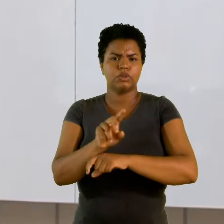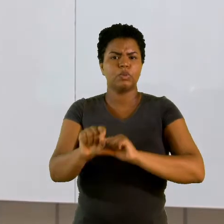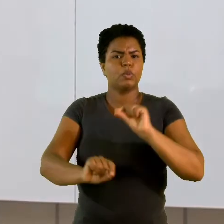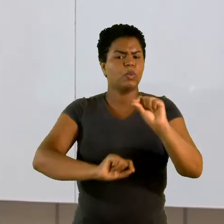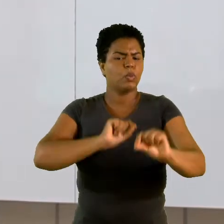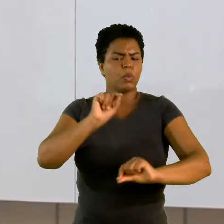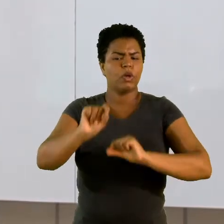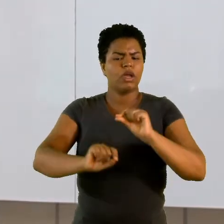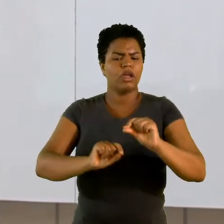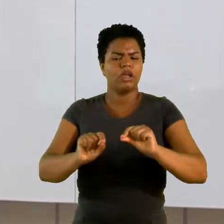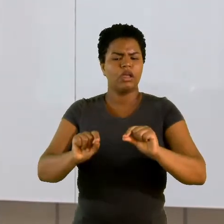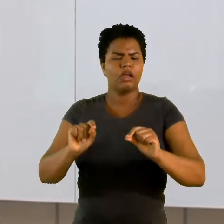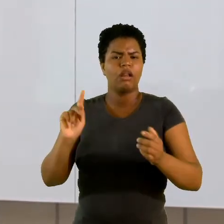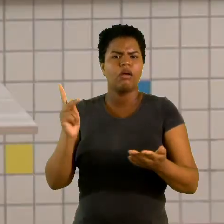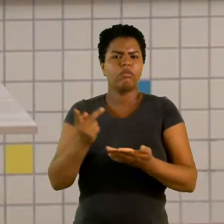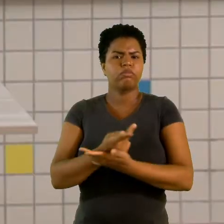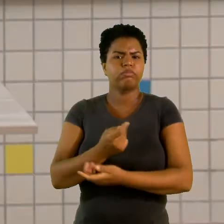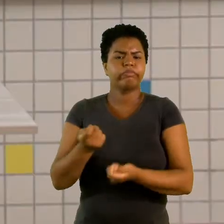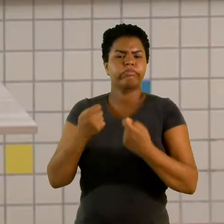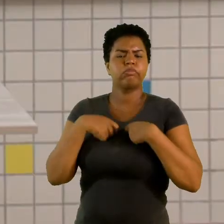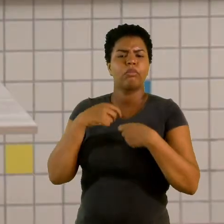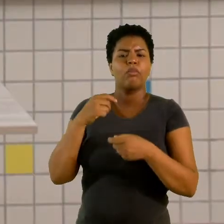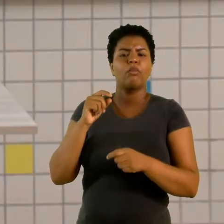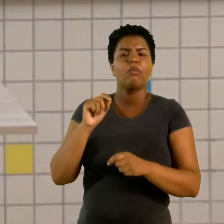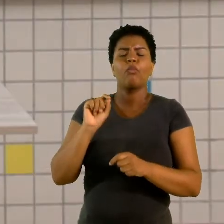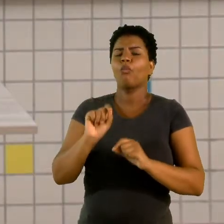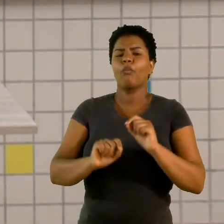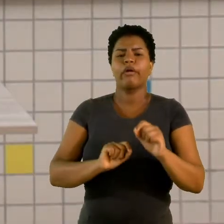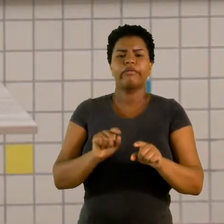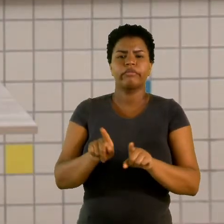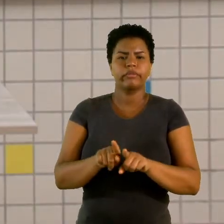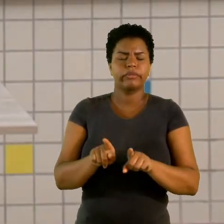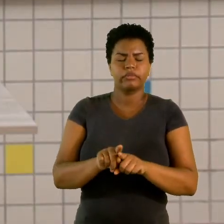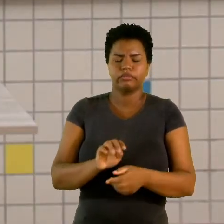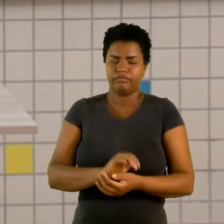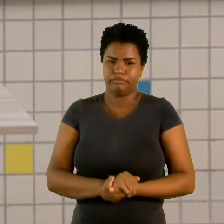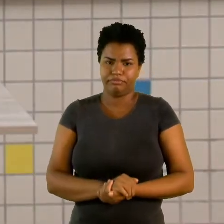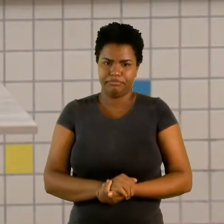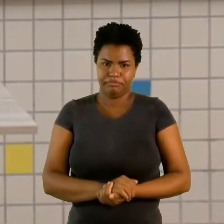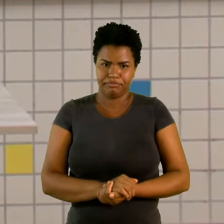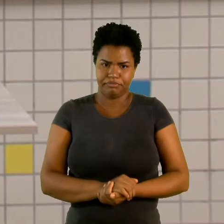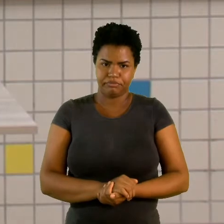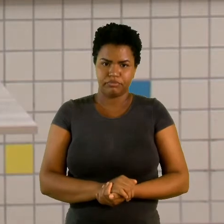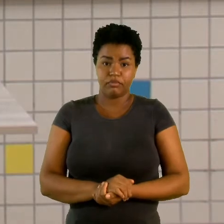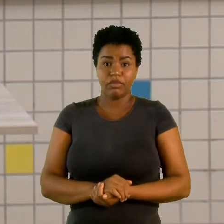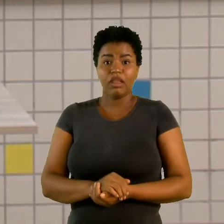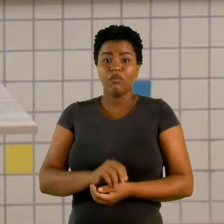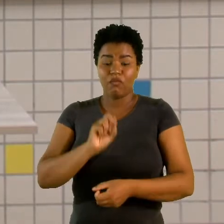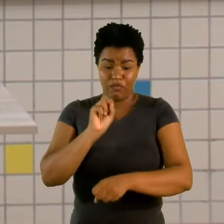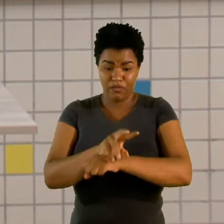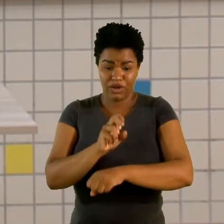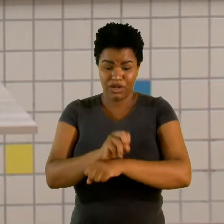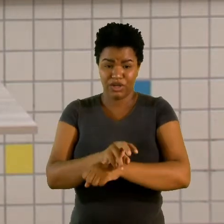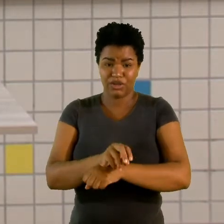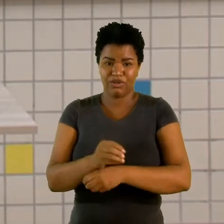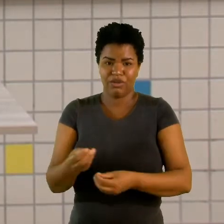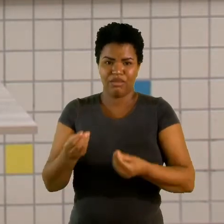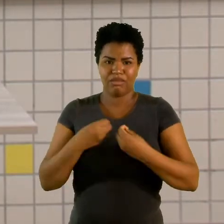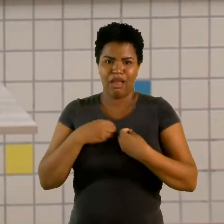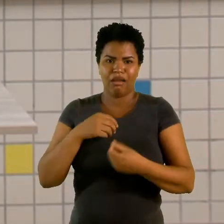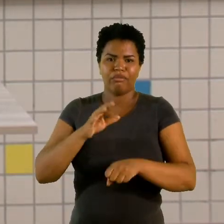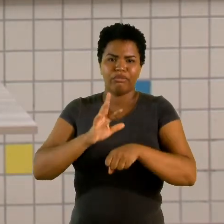pode nos causar. Vamos ver? E os vírus causam as viroses, né? Elas são muitos